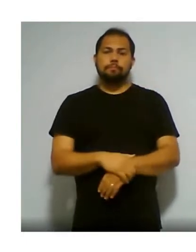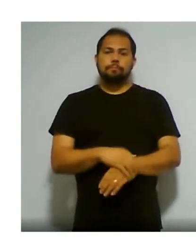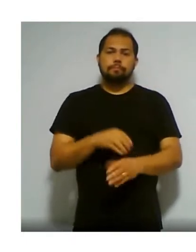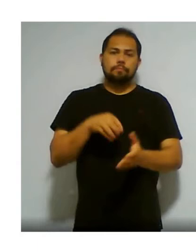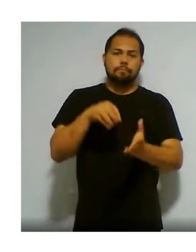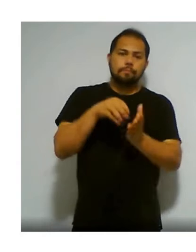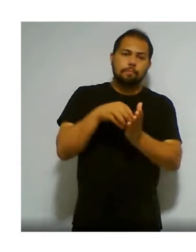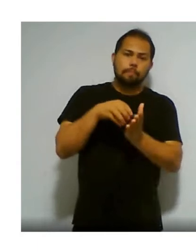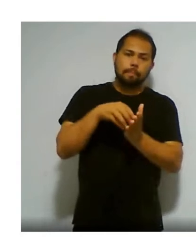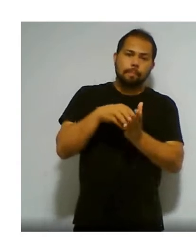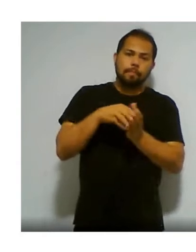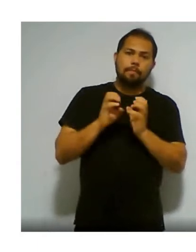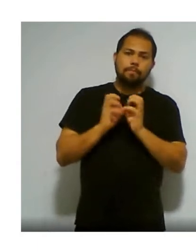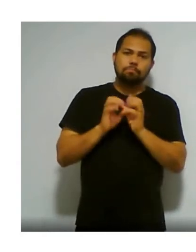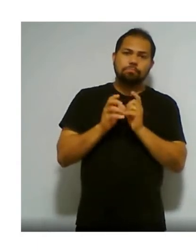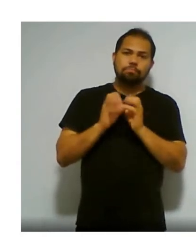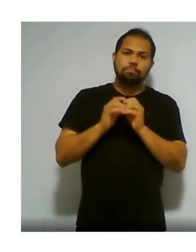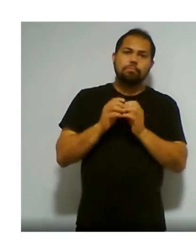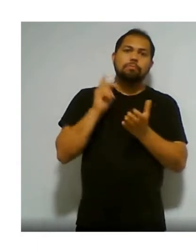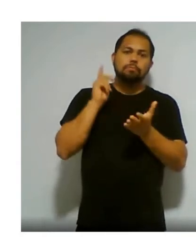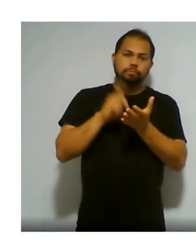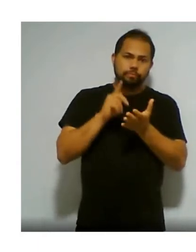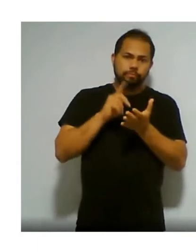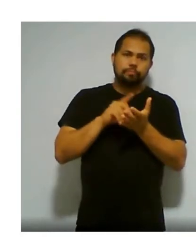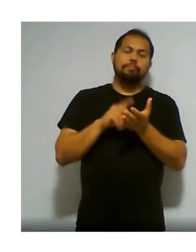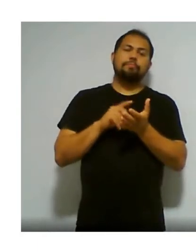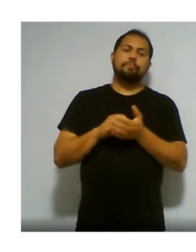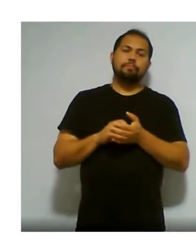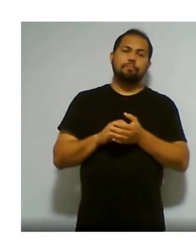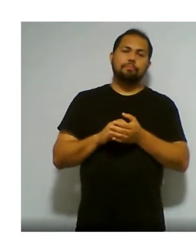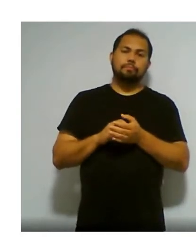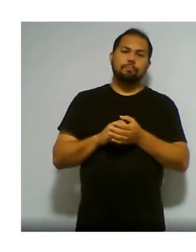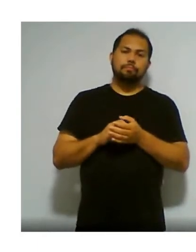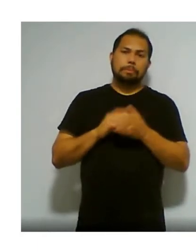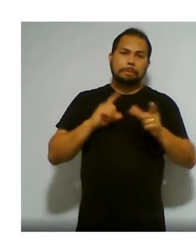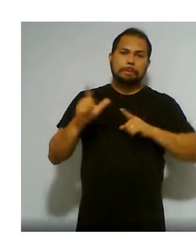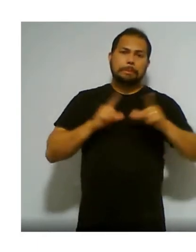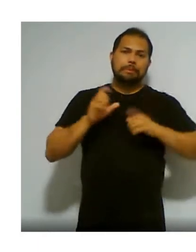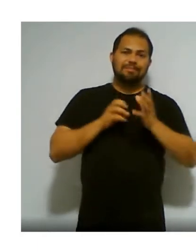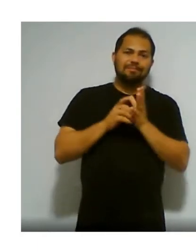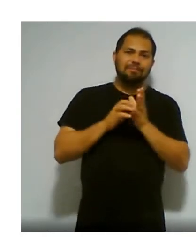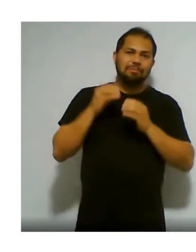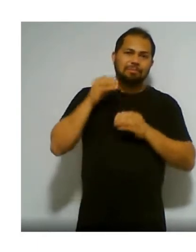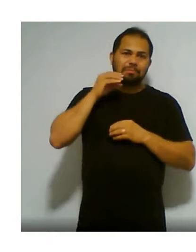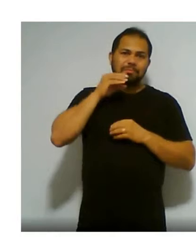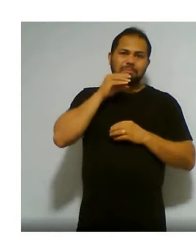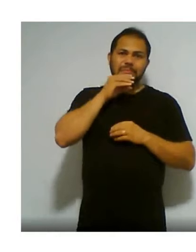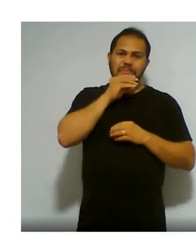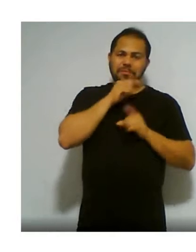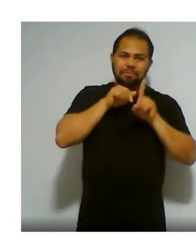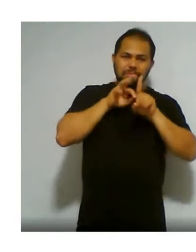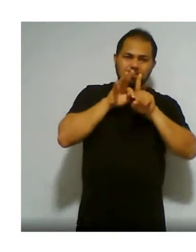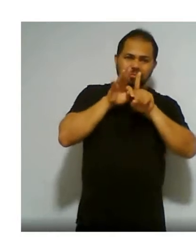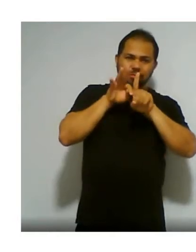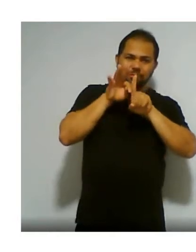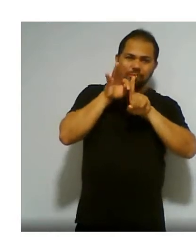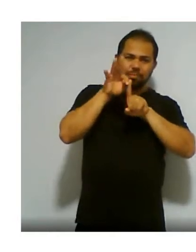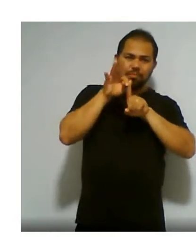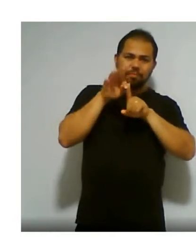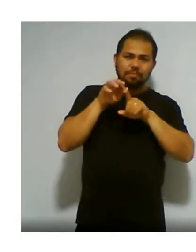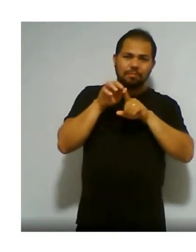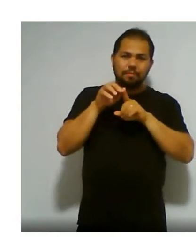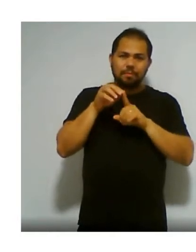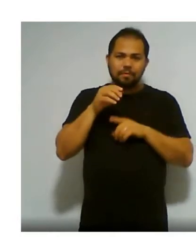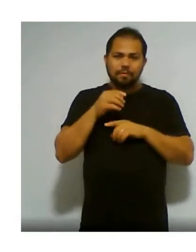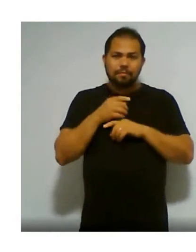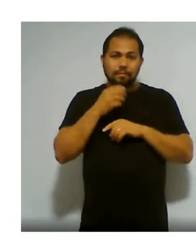funcionando. Né? Aqui tem o seu processador, esse retângulozinho, e cada retângulozinho desse menor é um núcleo, é um